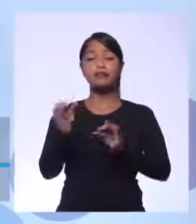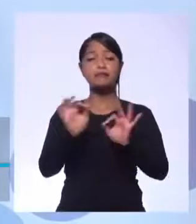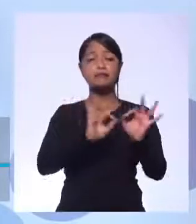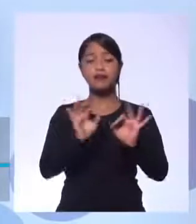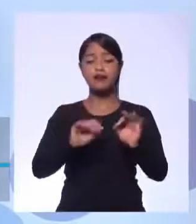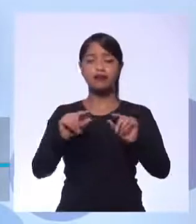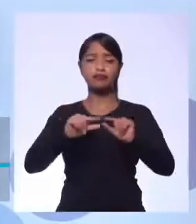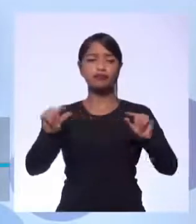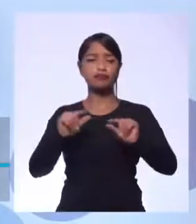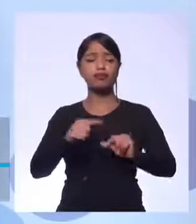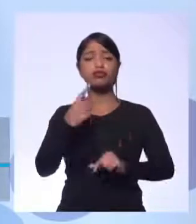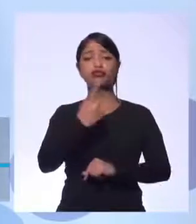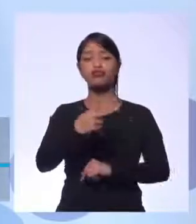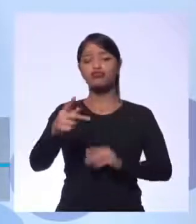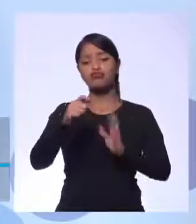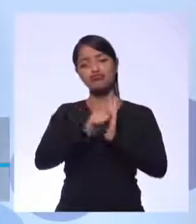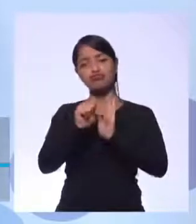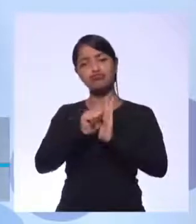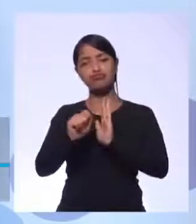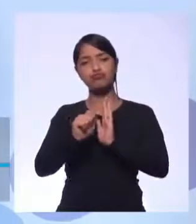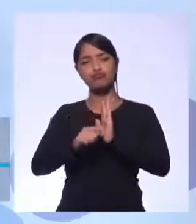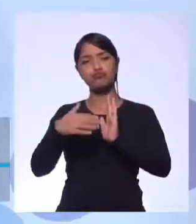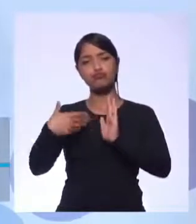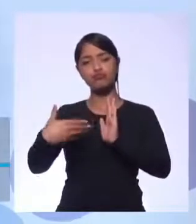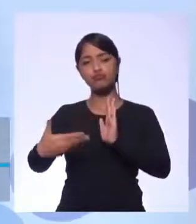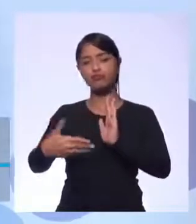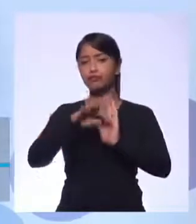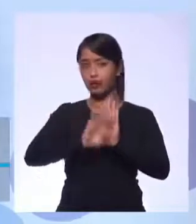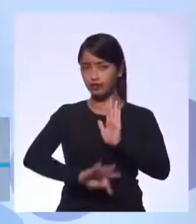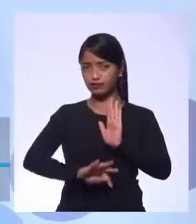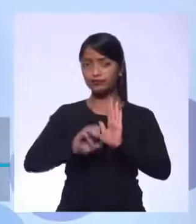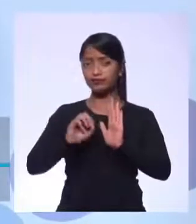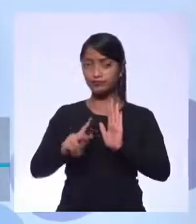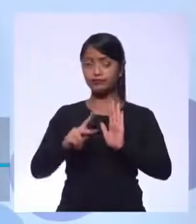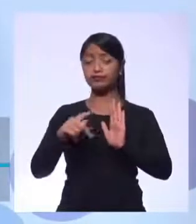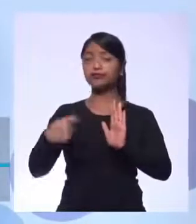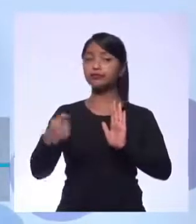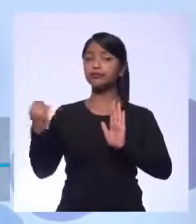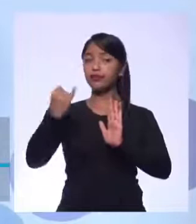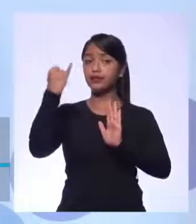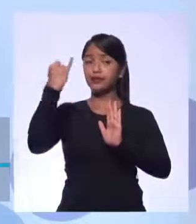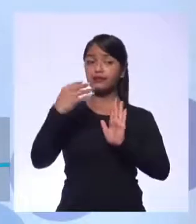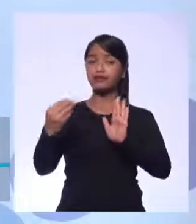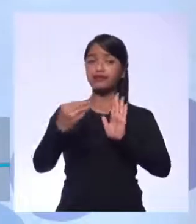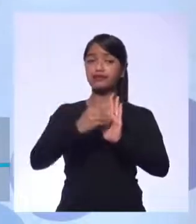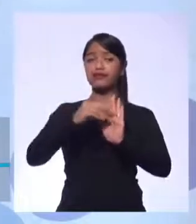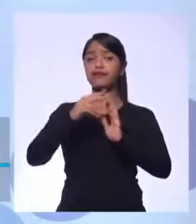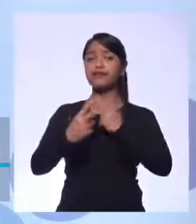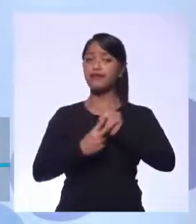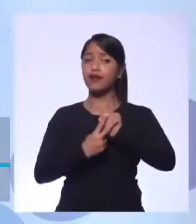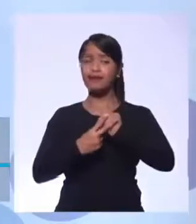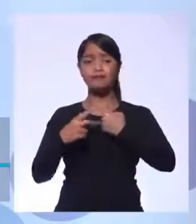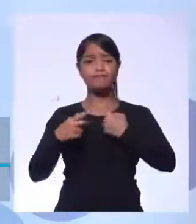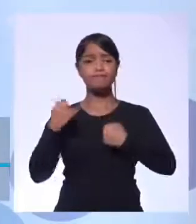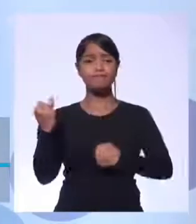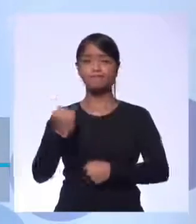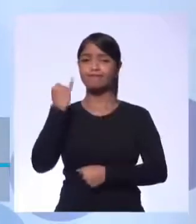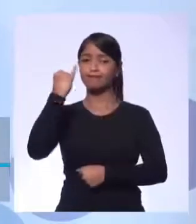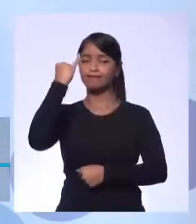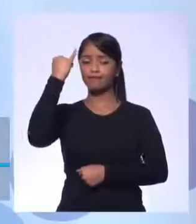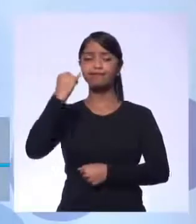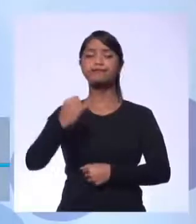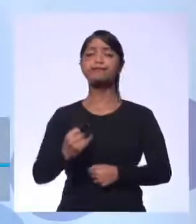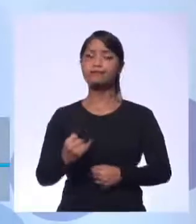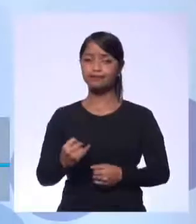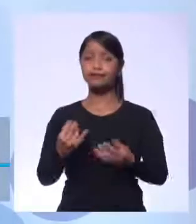sua progressão ali dentro do texto, a progressão textual. Os verbos ali, eles têm uma função primordial em